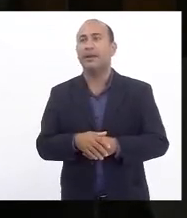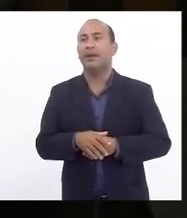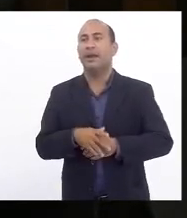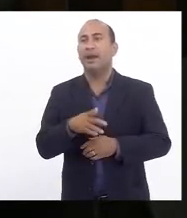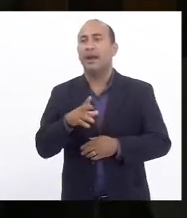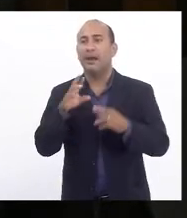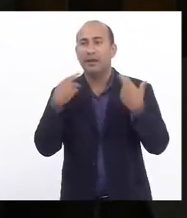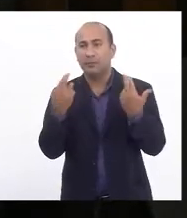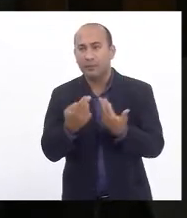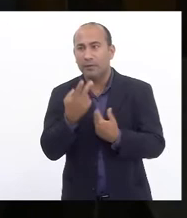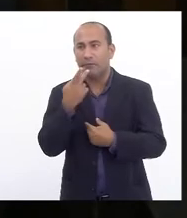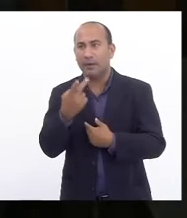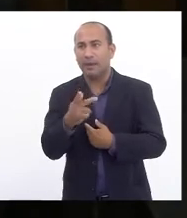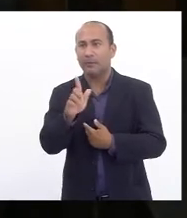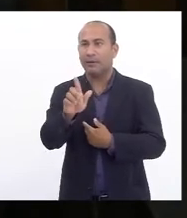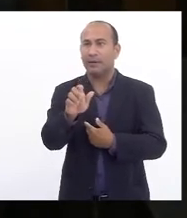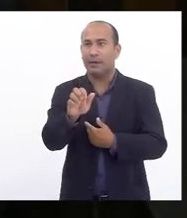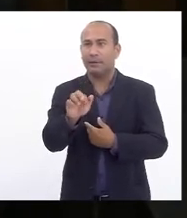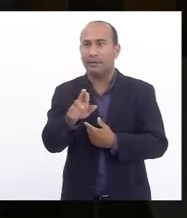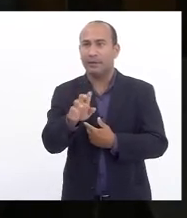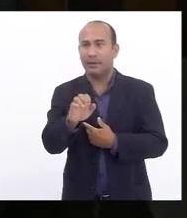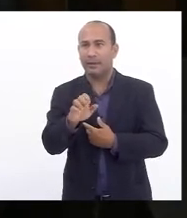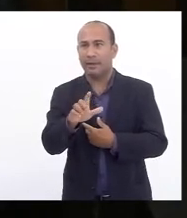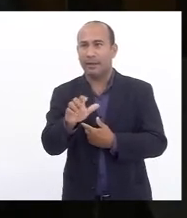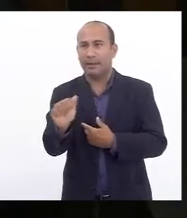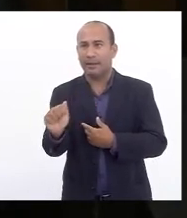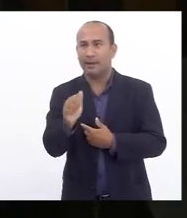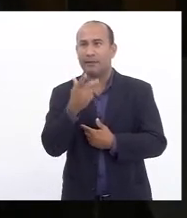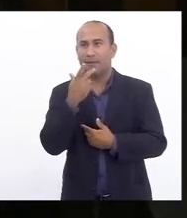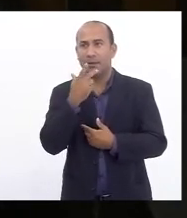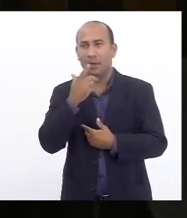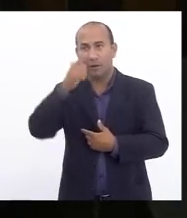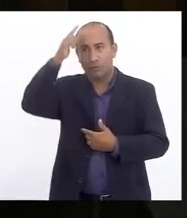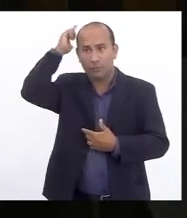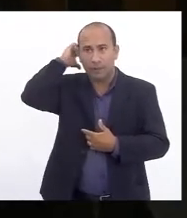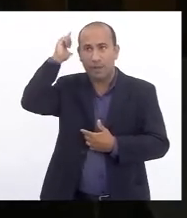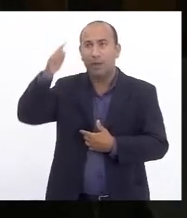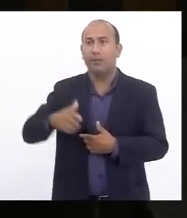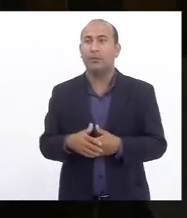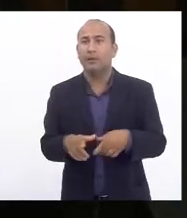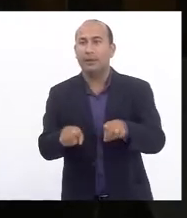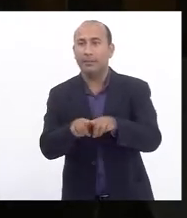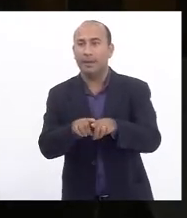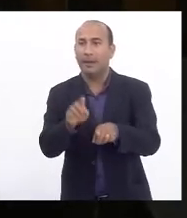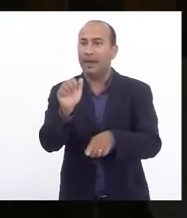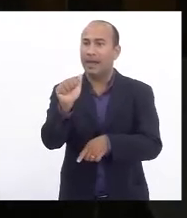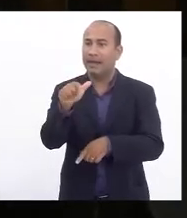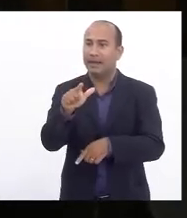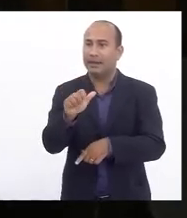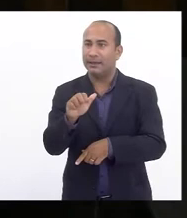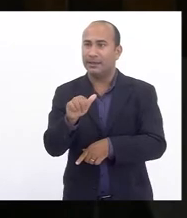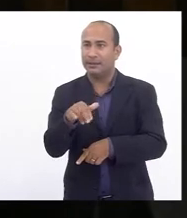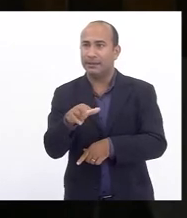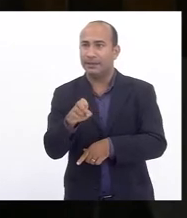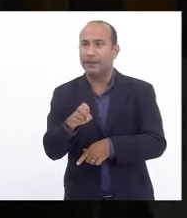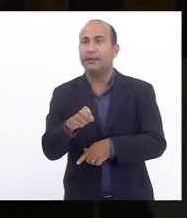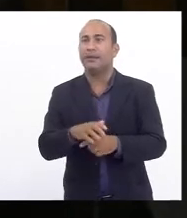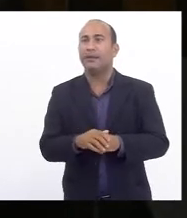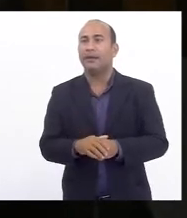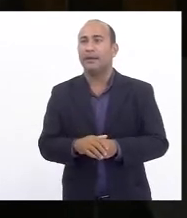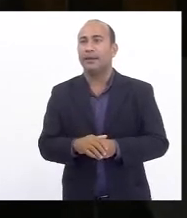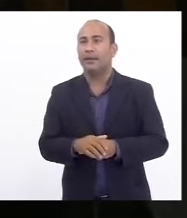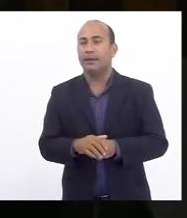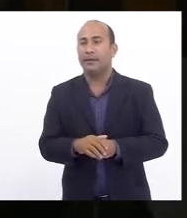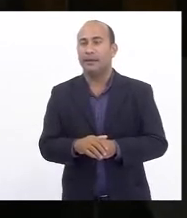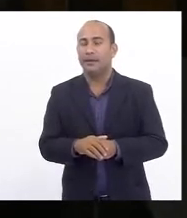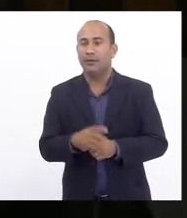prestada pela Gabriela do deputado Luiz Paulo gabrile espectadores Paulo pela Aline do gabinete Deputado Márcio Pacheco e da Daniele